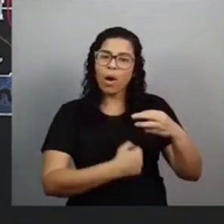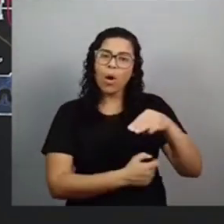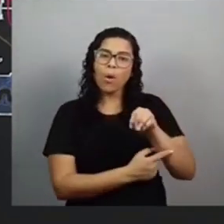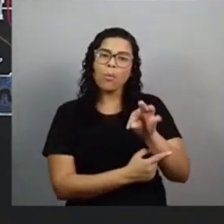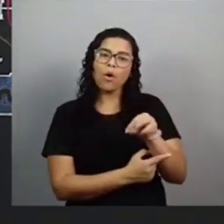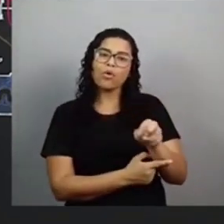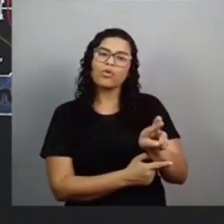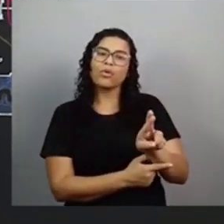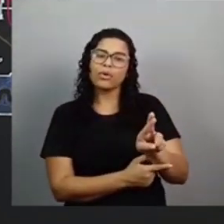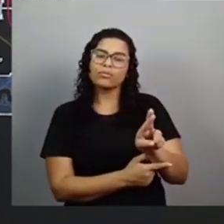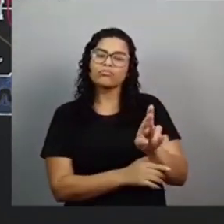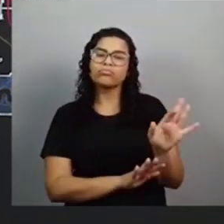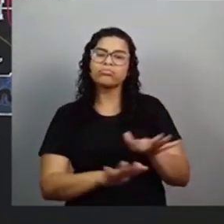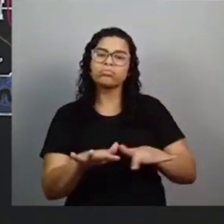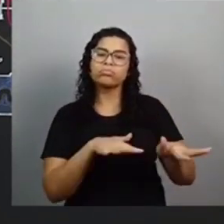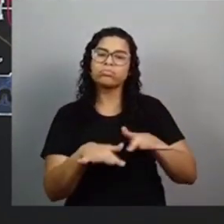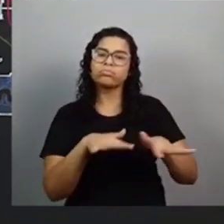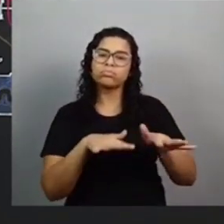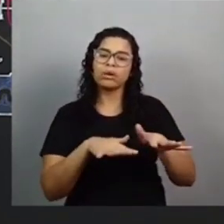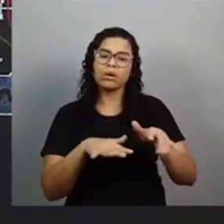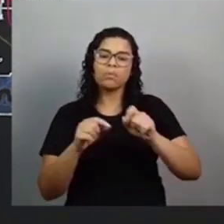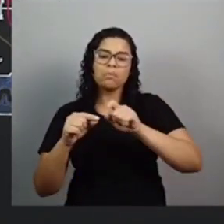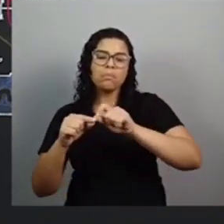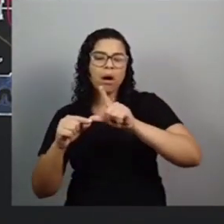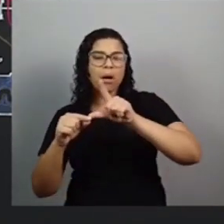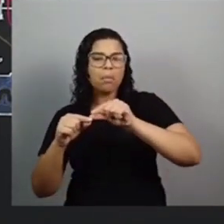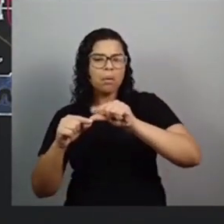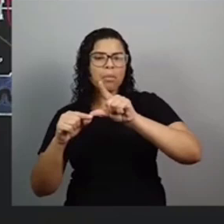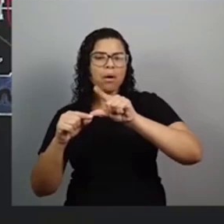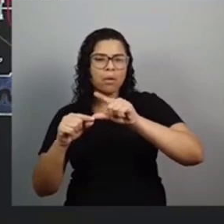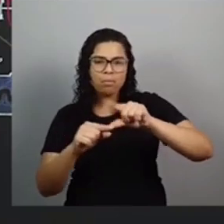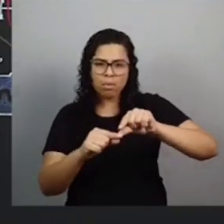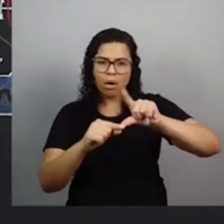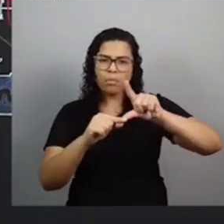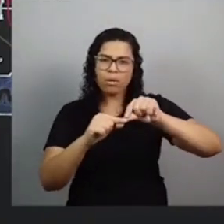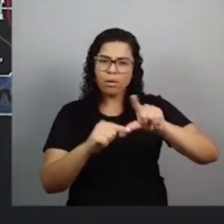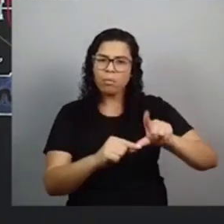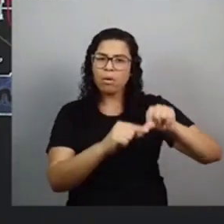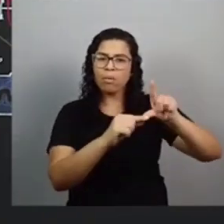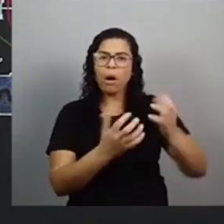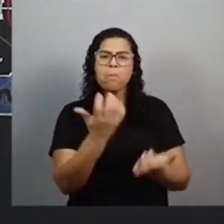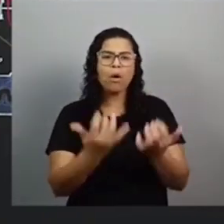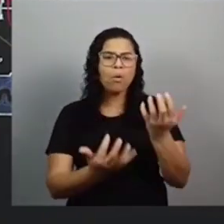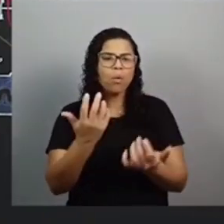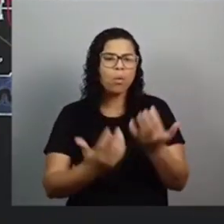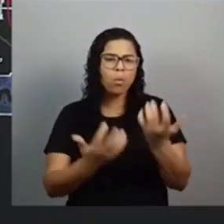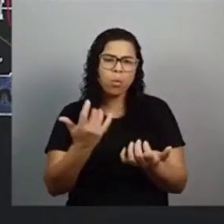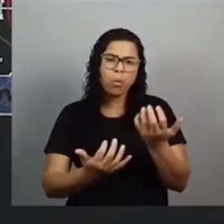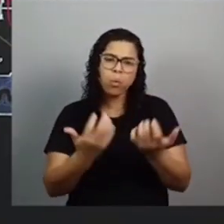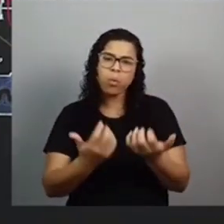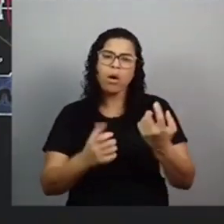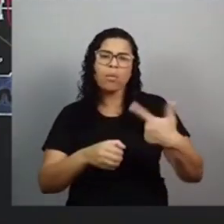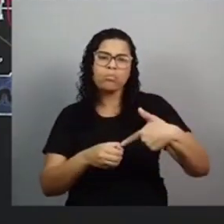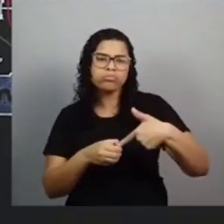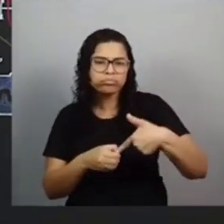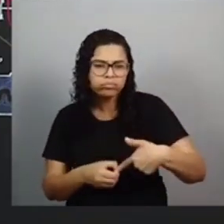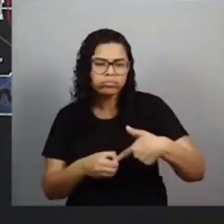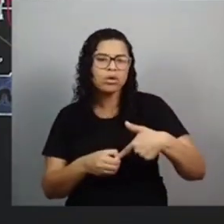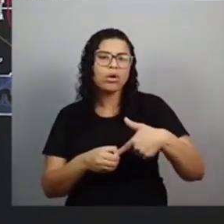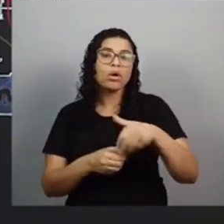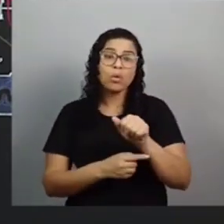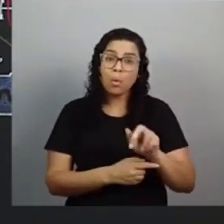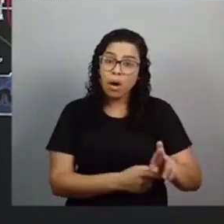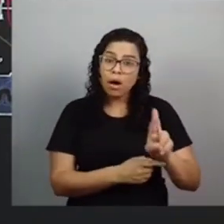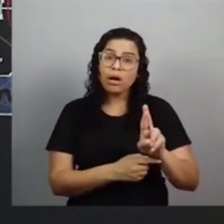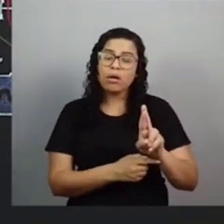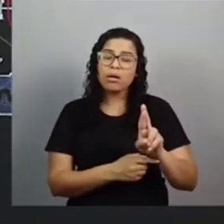do carro, o pistão sobe, o pistão desce, o pistão sobe, o pistão desce, queimando aí combustão do combustível, do oxigênio